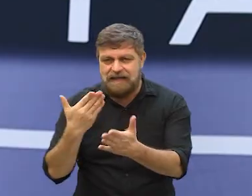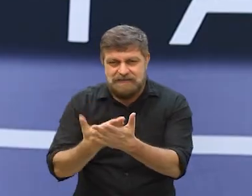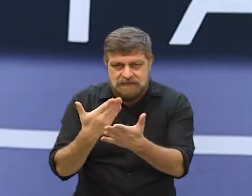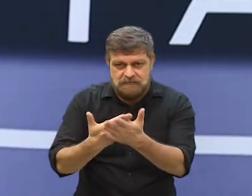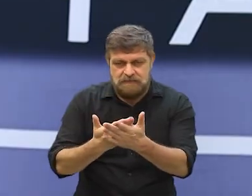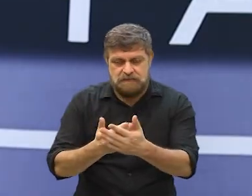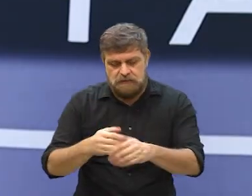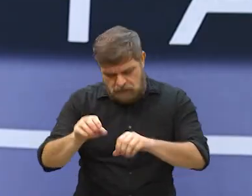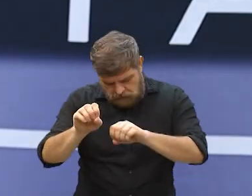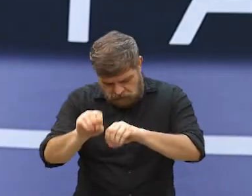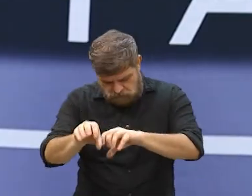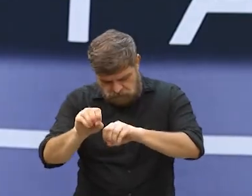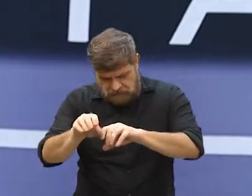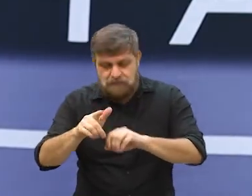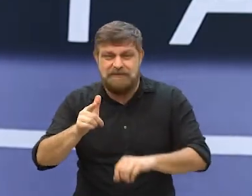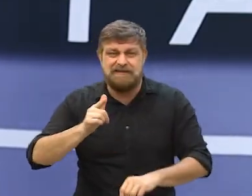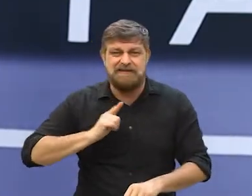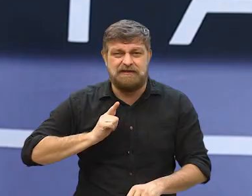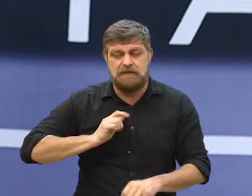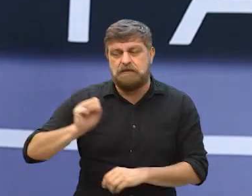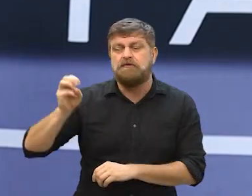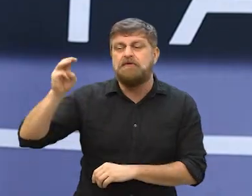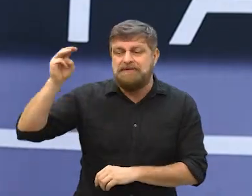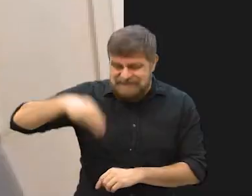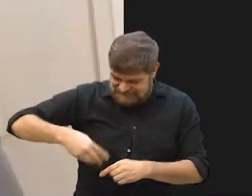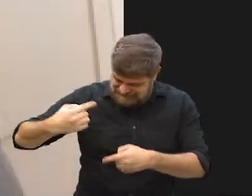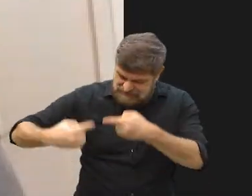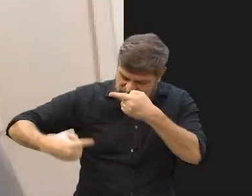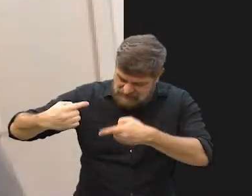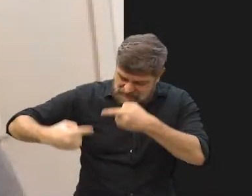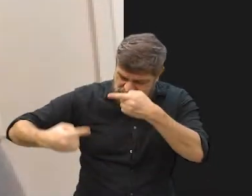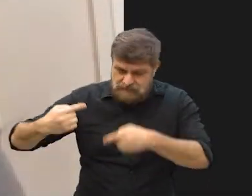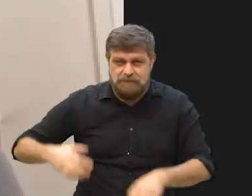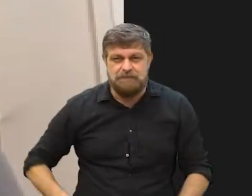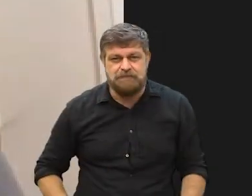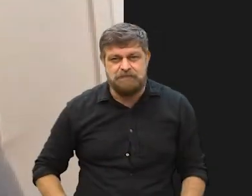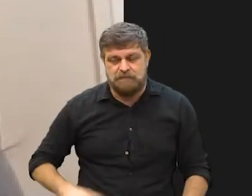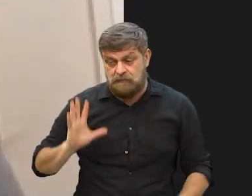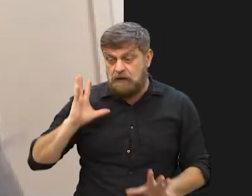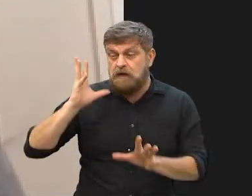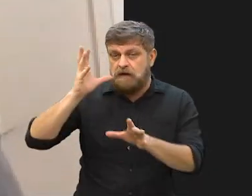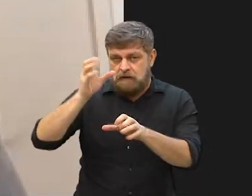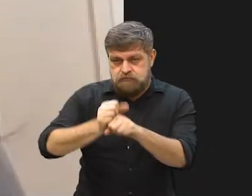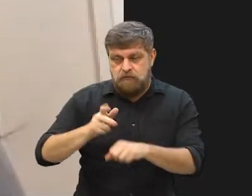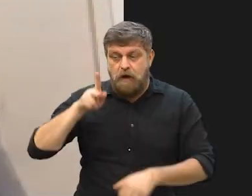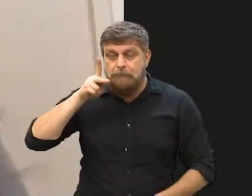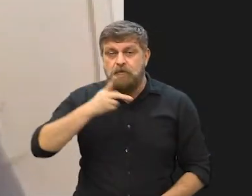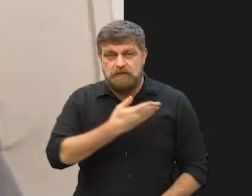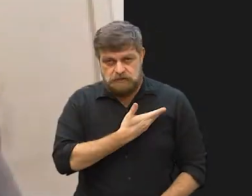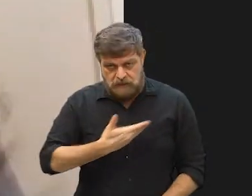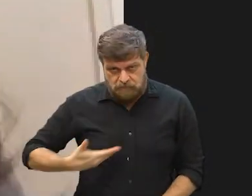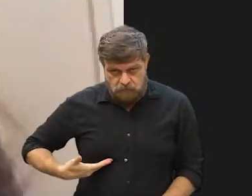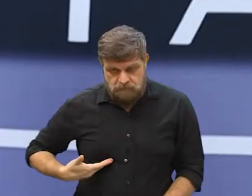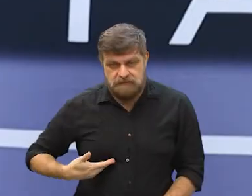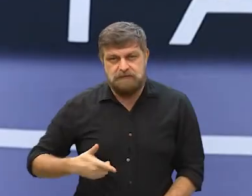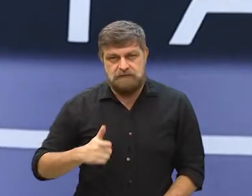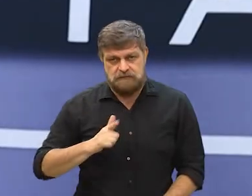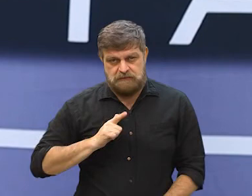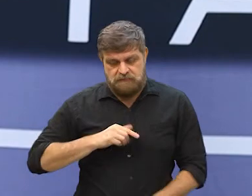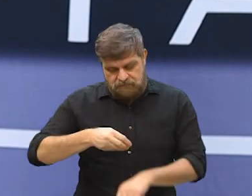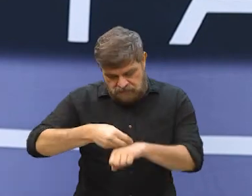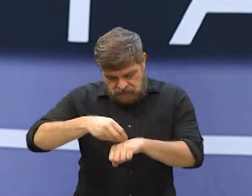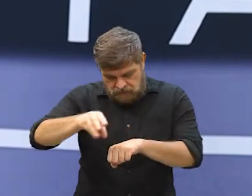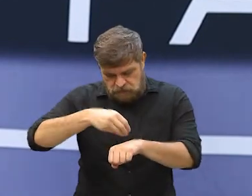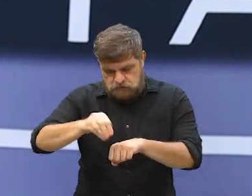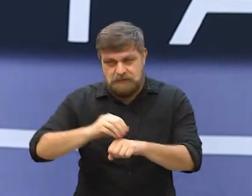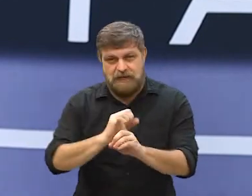por educadores que incluam isso nos debates, enfim, uma série de políticas públicas como um todo, né? Então fica a dica aí para